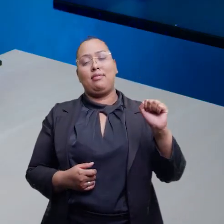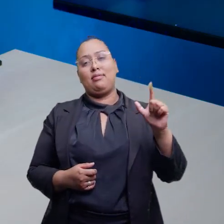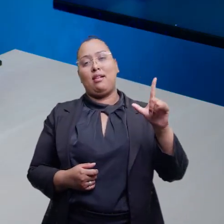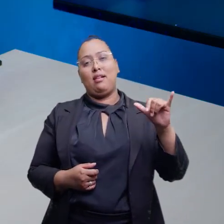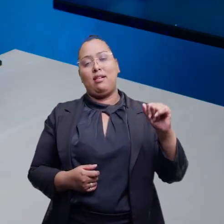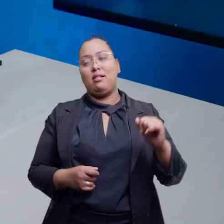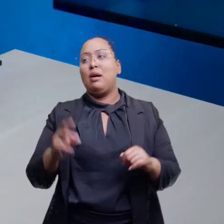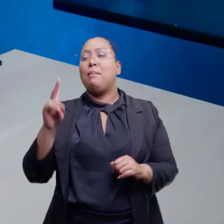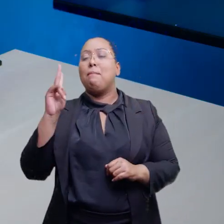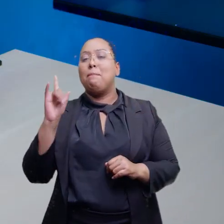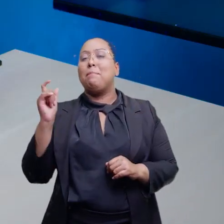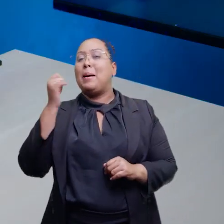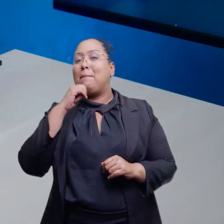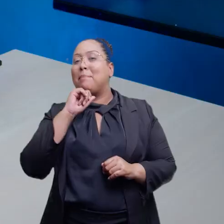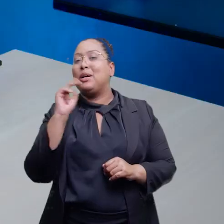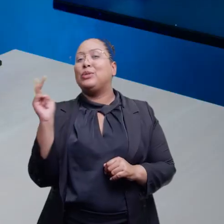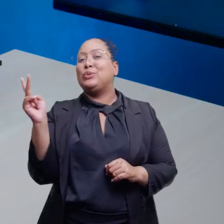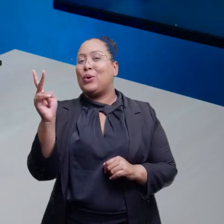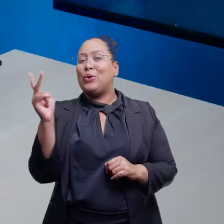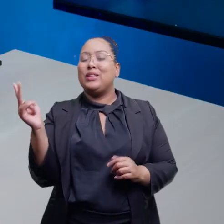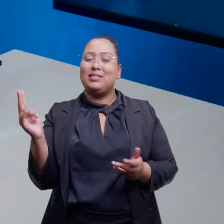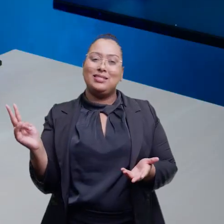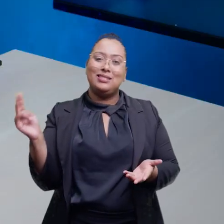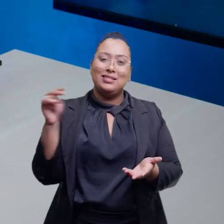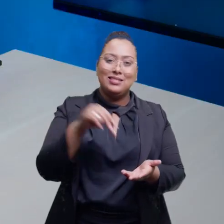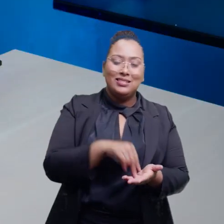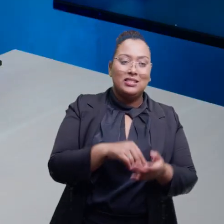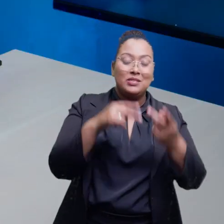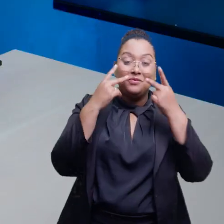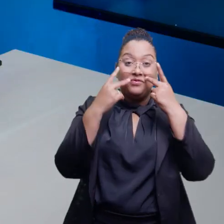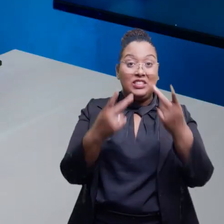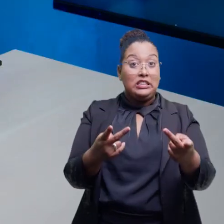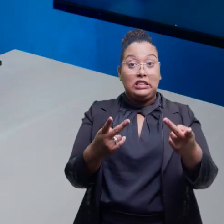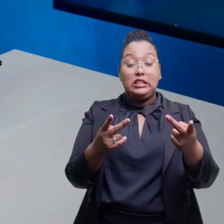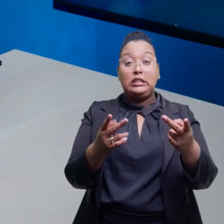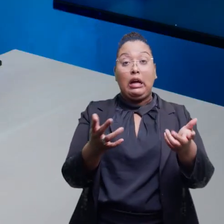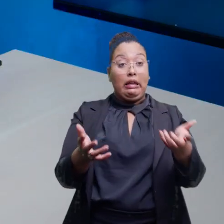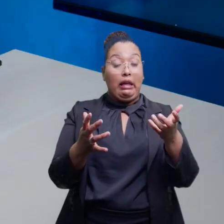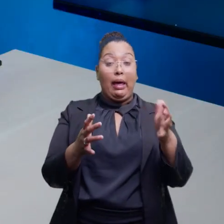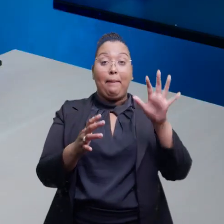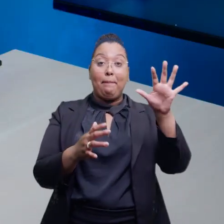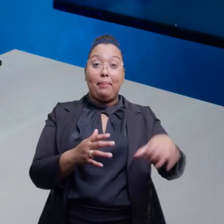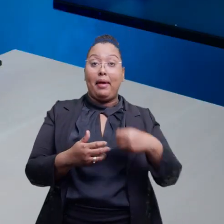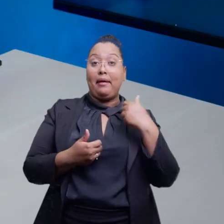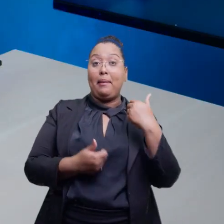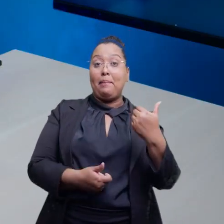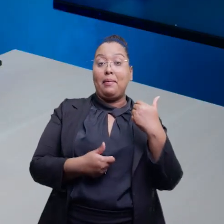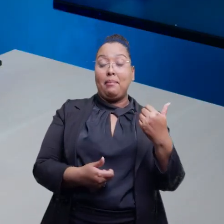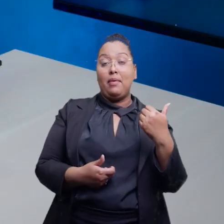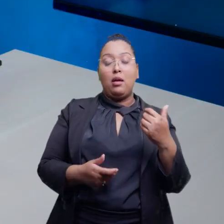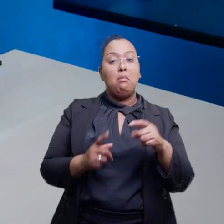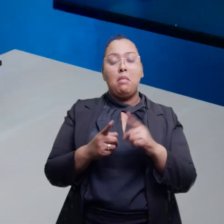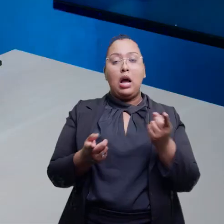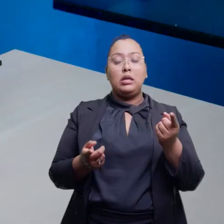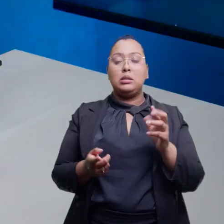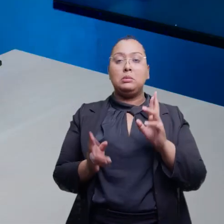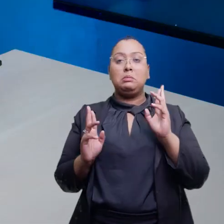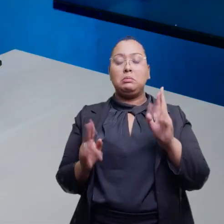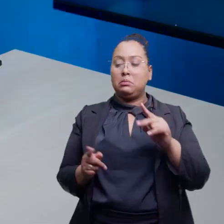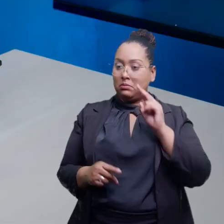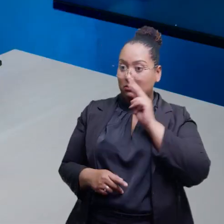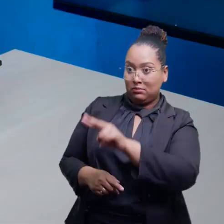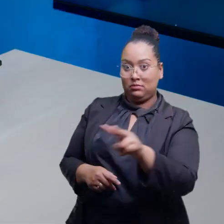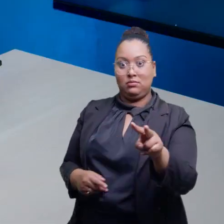mãe dela e o pai dela foram lá na instituição de acolhimento com a intenção de um bebê, de conhecer um bebê, e